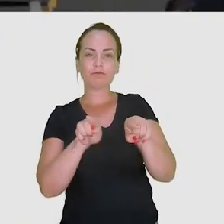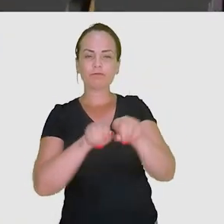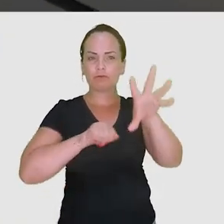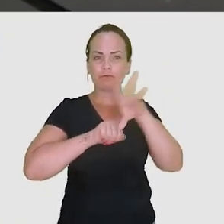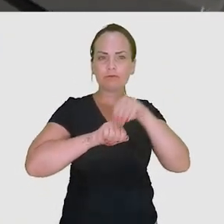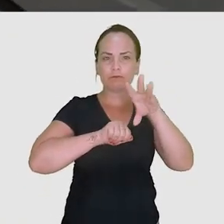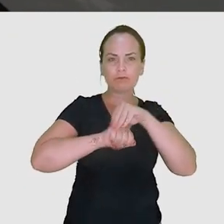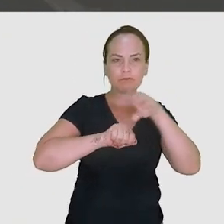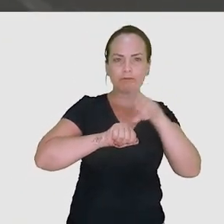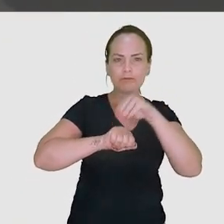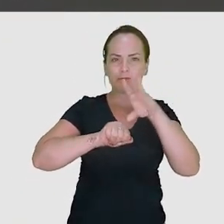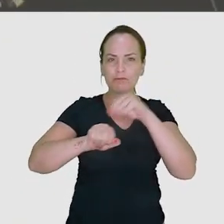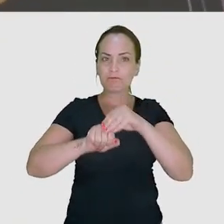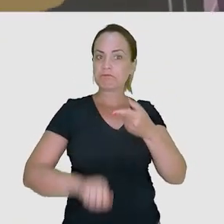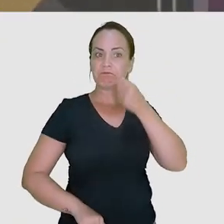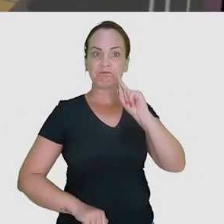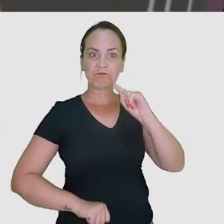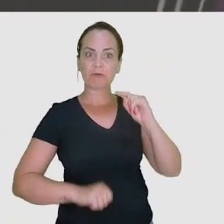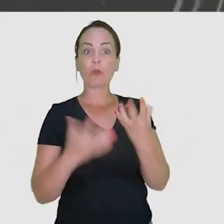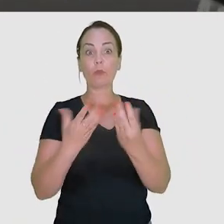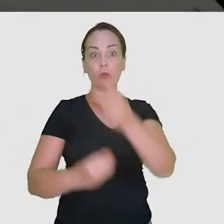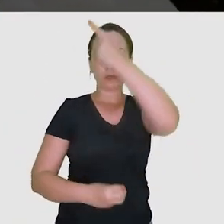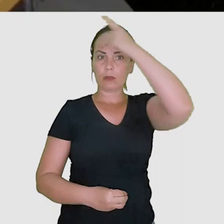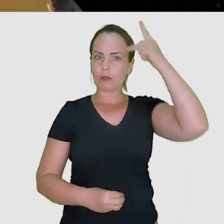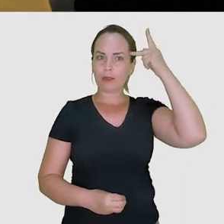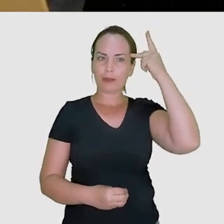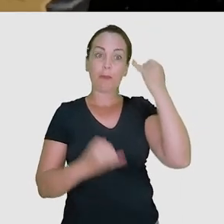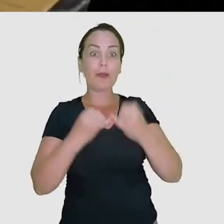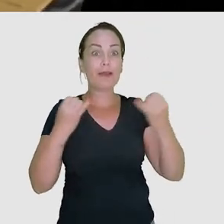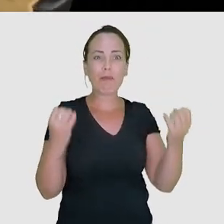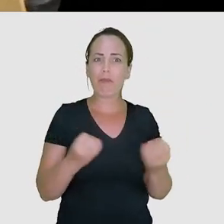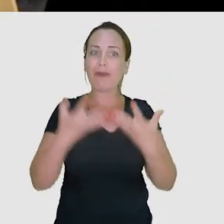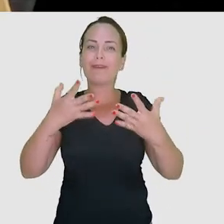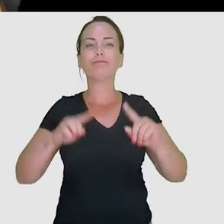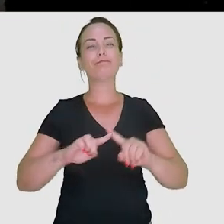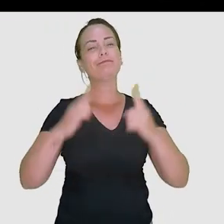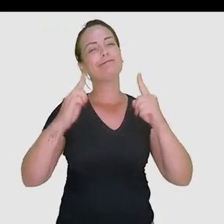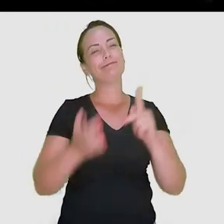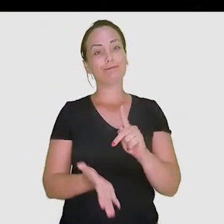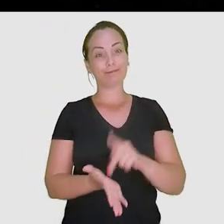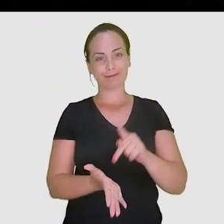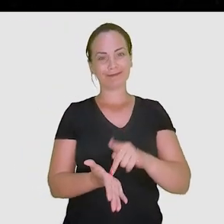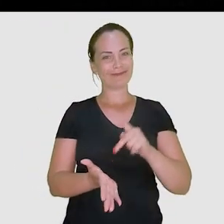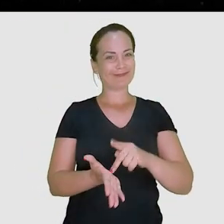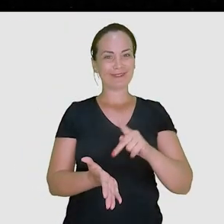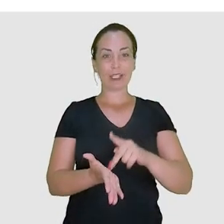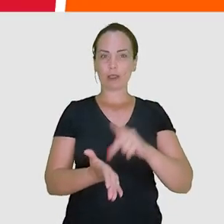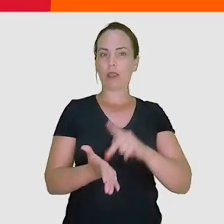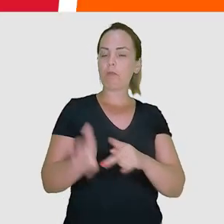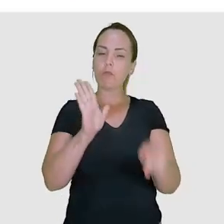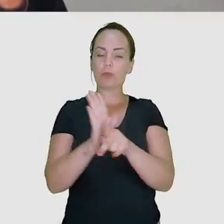pessoas parece até mágica, mas na verdade ele é totalmente baseado na física, na matemática, na química e nas